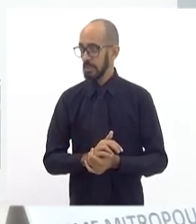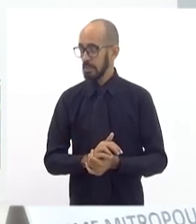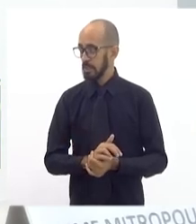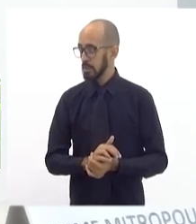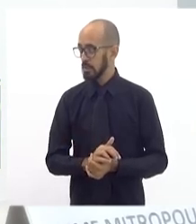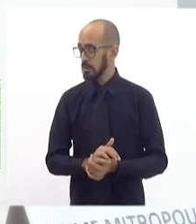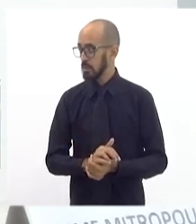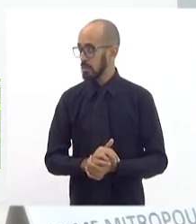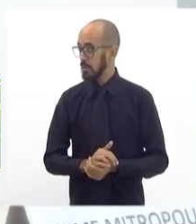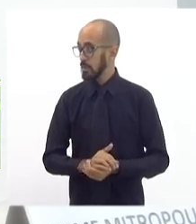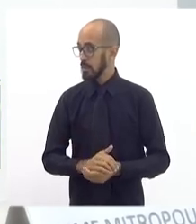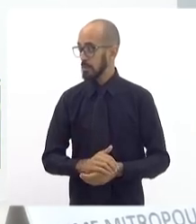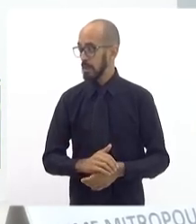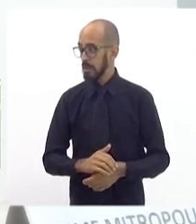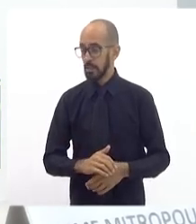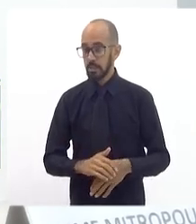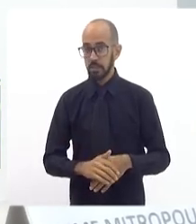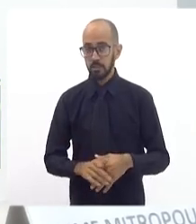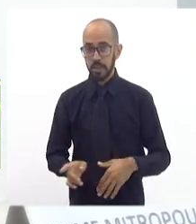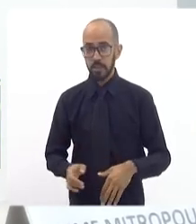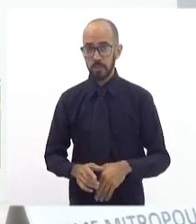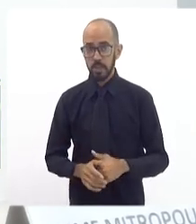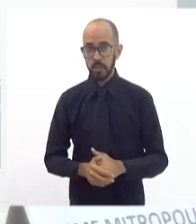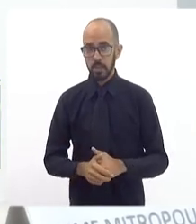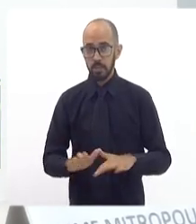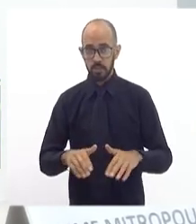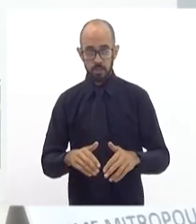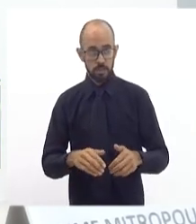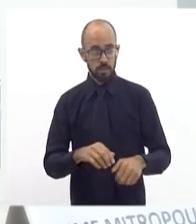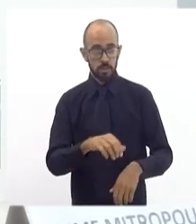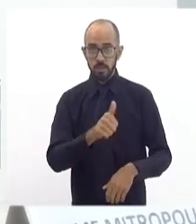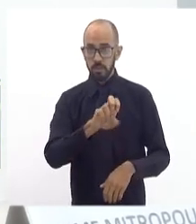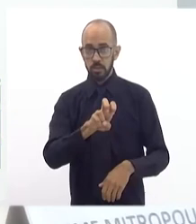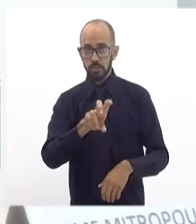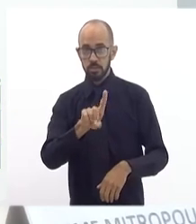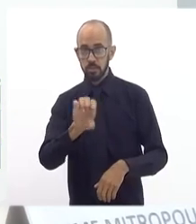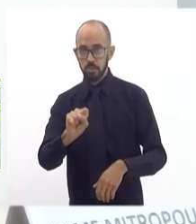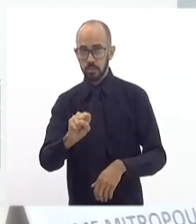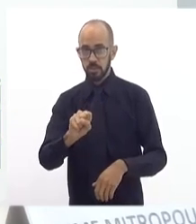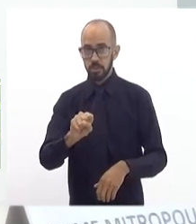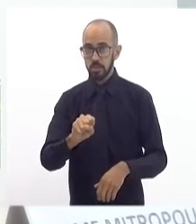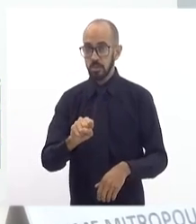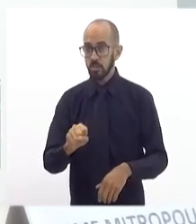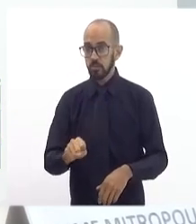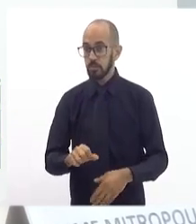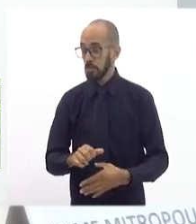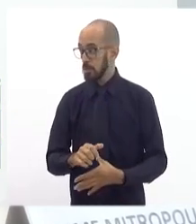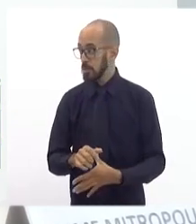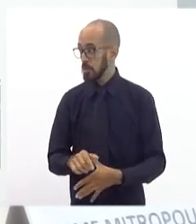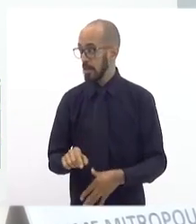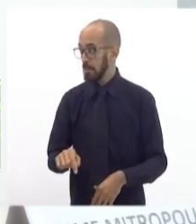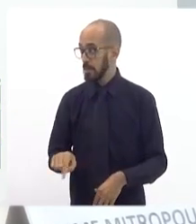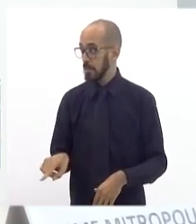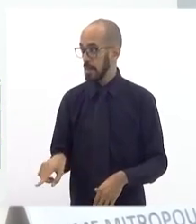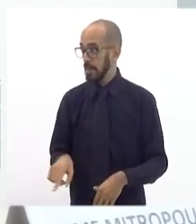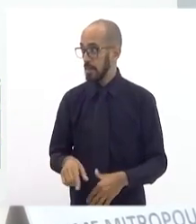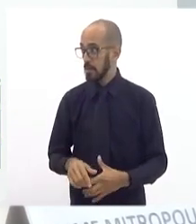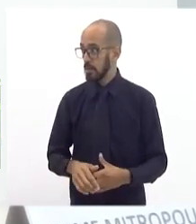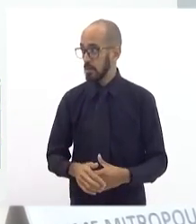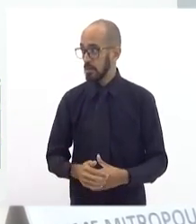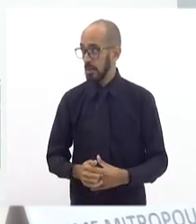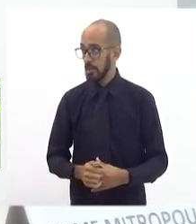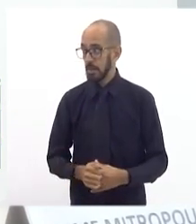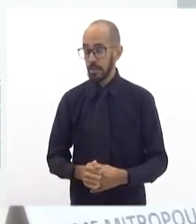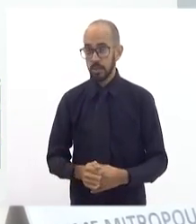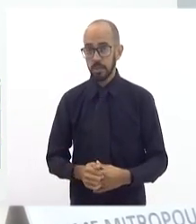está muito bem claro que eu sei que não ato de delegação feito pelo Ibama 15 dias 14 dias se não me engano antes da concessão da